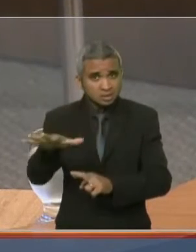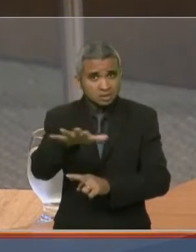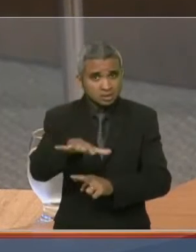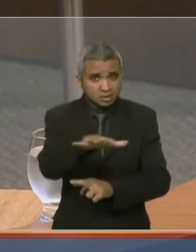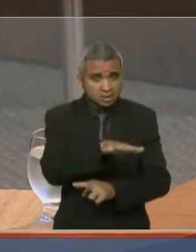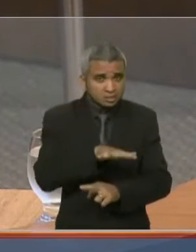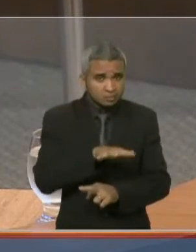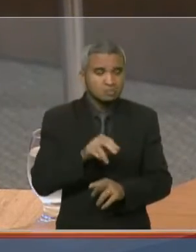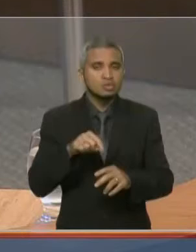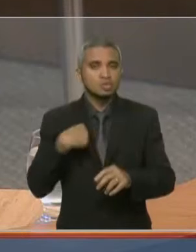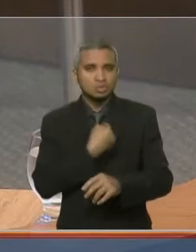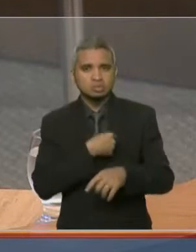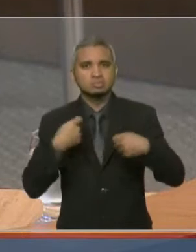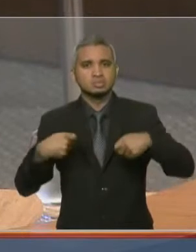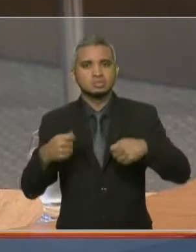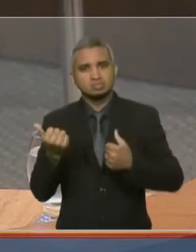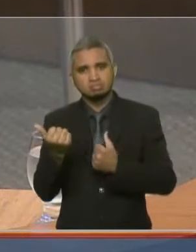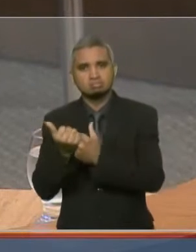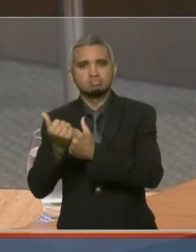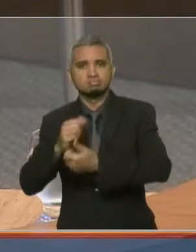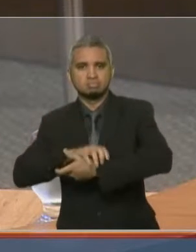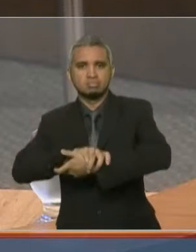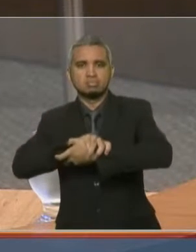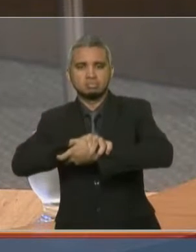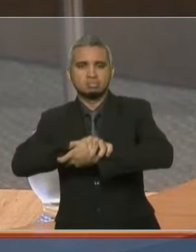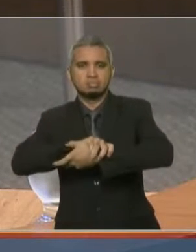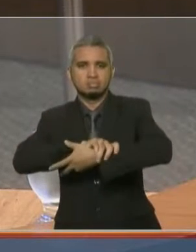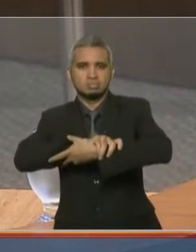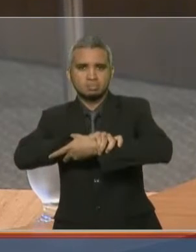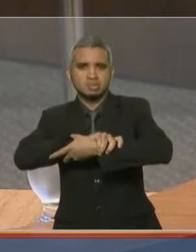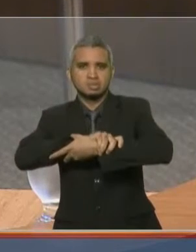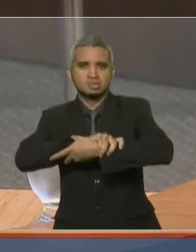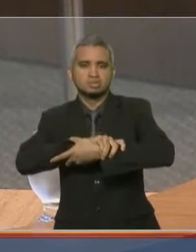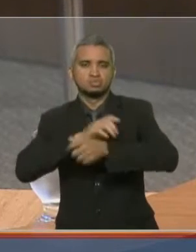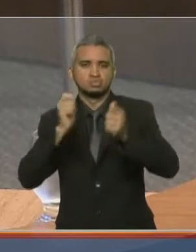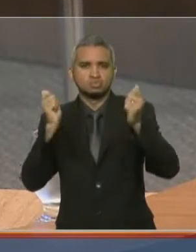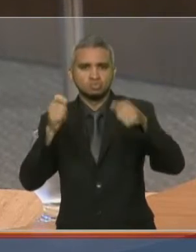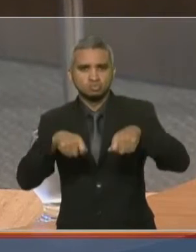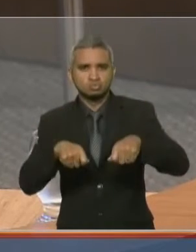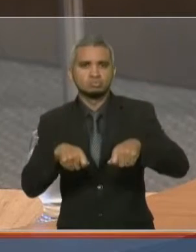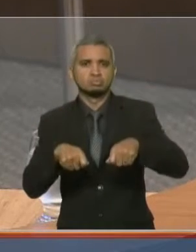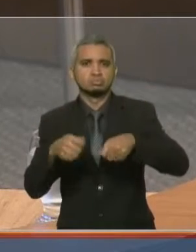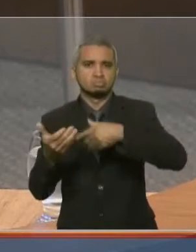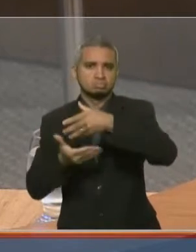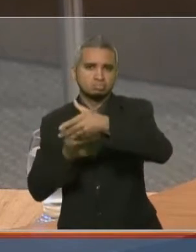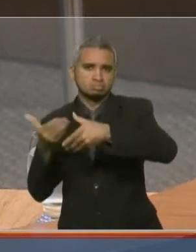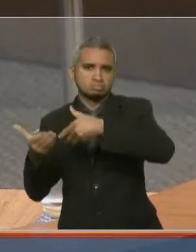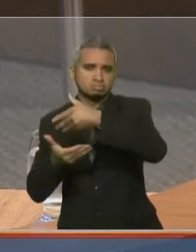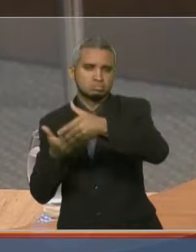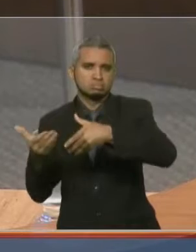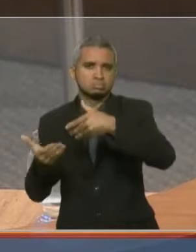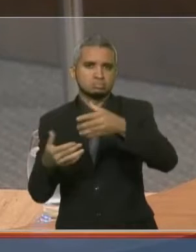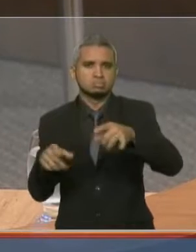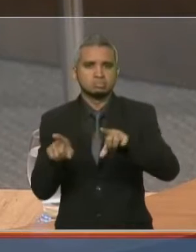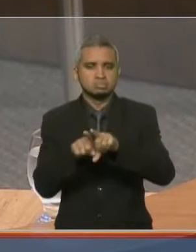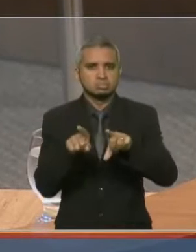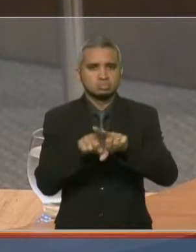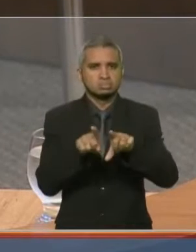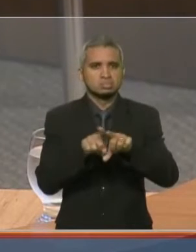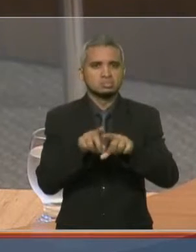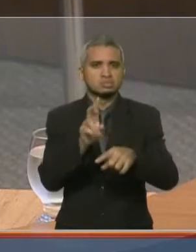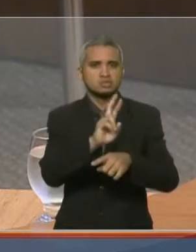objetivo do poder legislativo é elaborar as leis e fiscalizar o poder